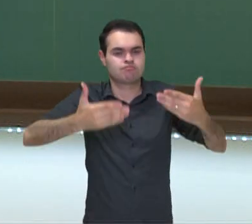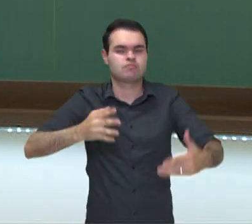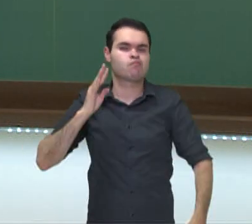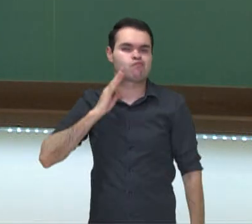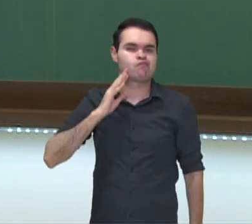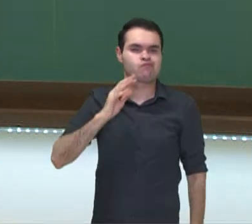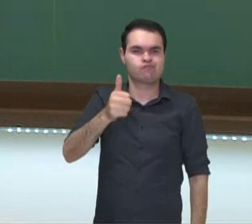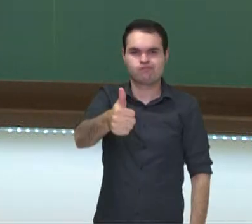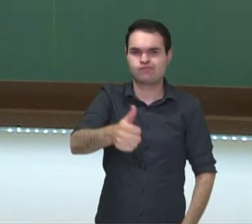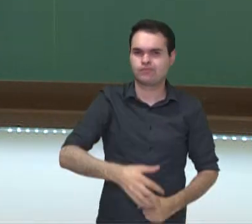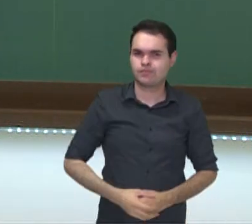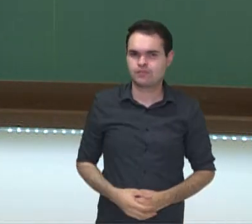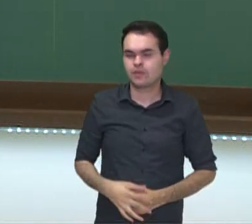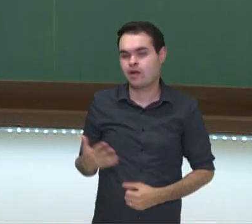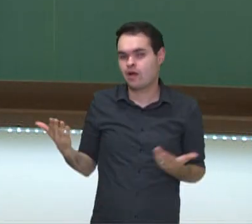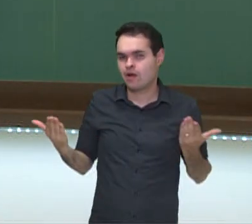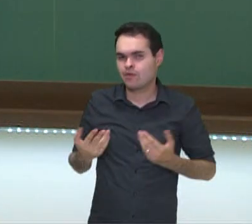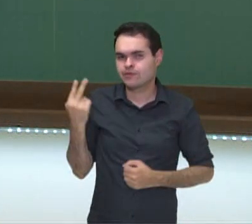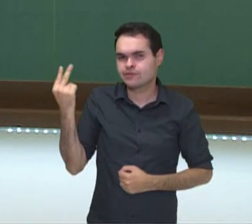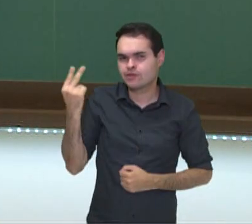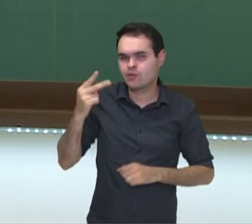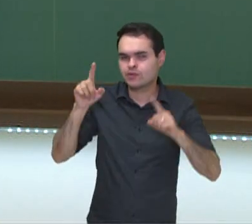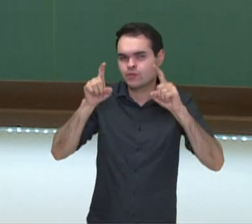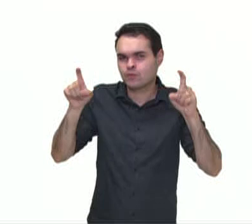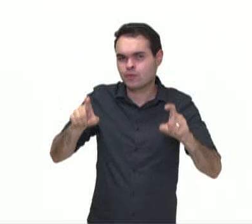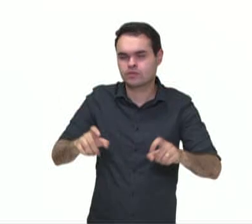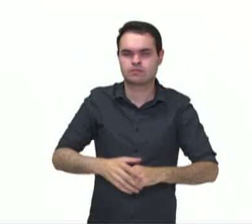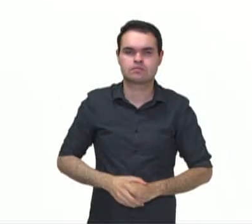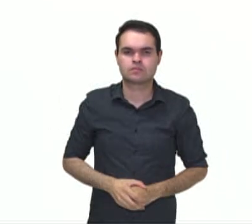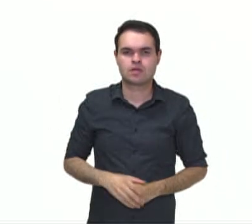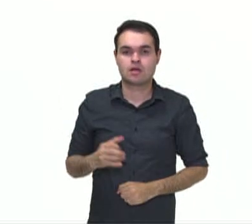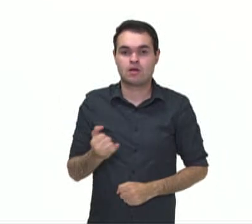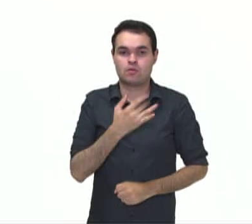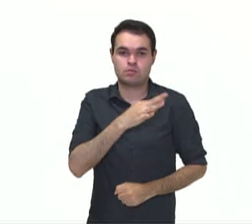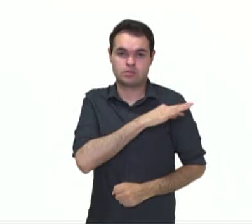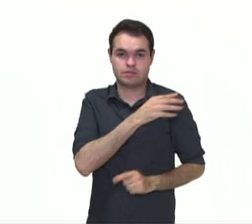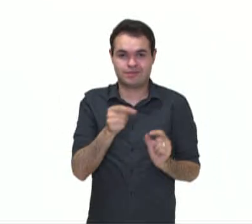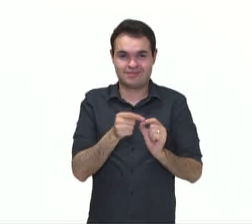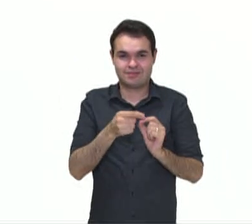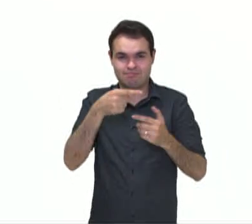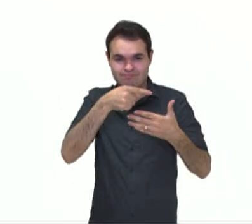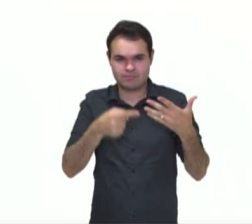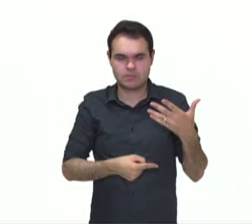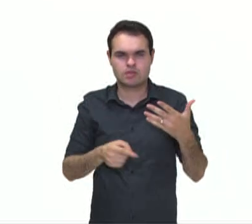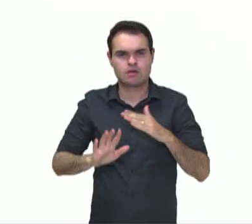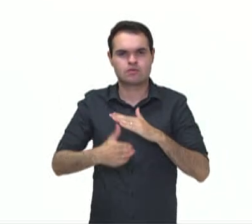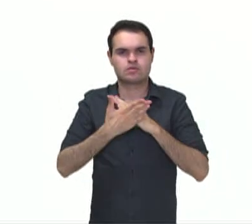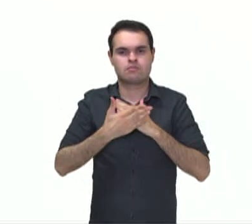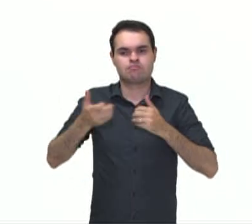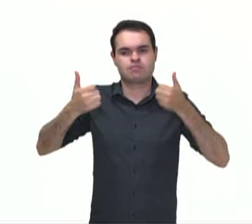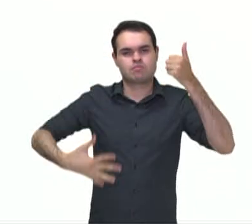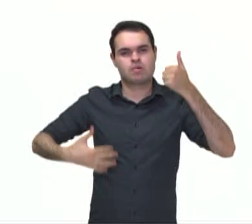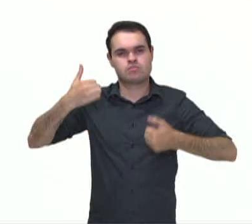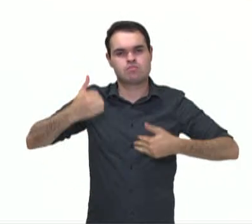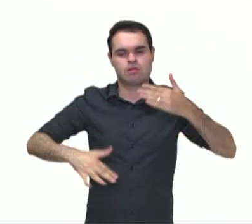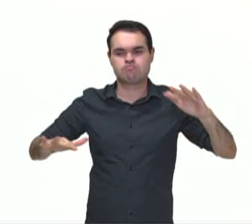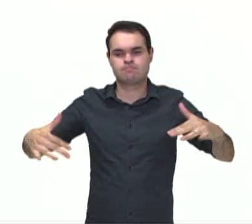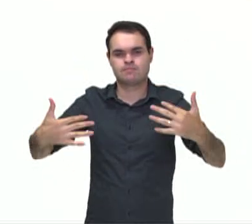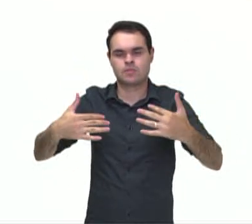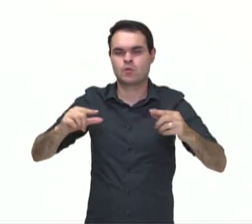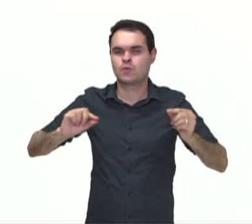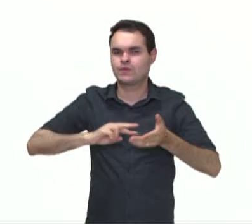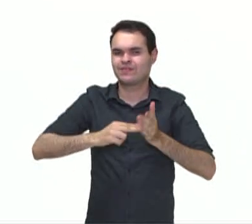Vejam agora o nosso segundo quiz. Algumas técnicas podem nos ajudar a falar bem em público. Isso significa